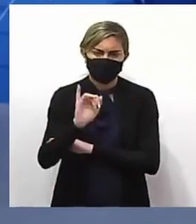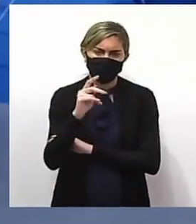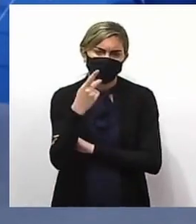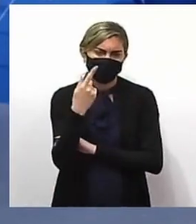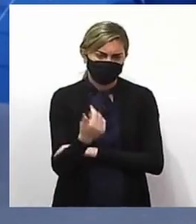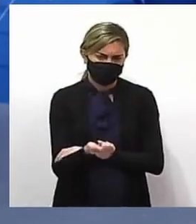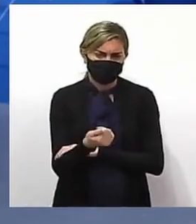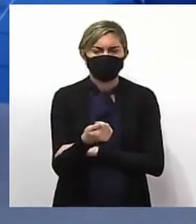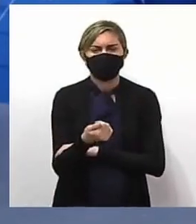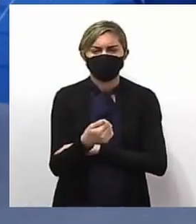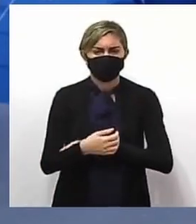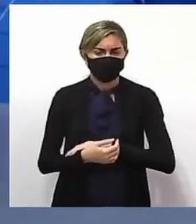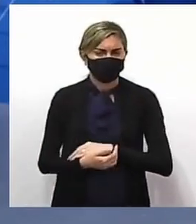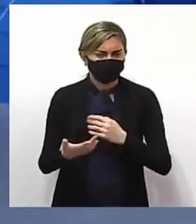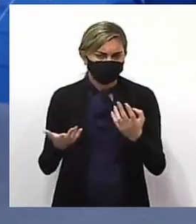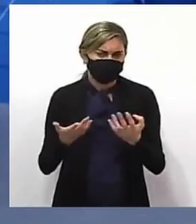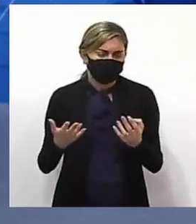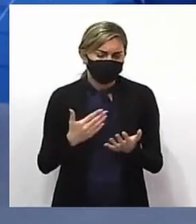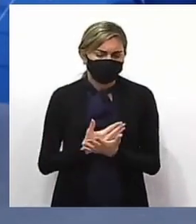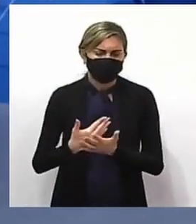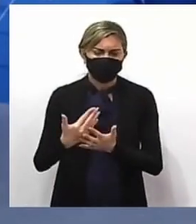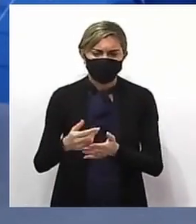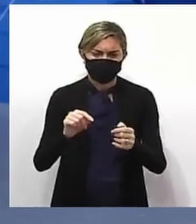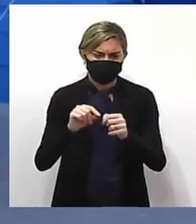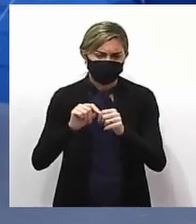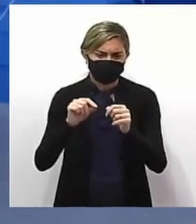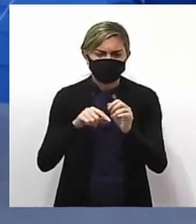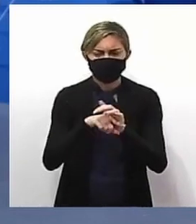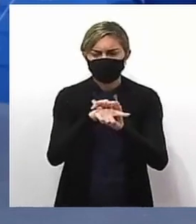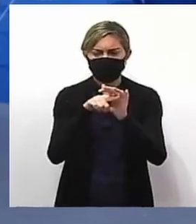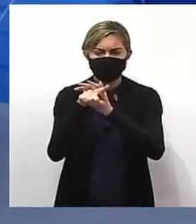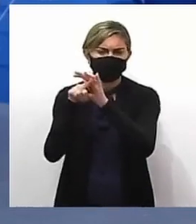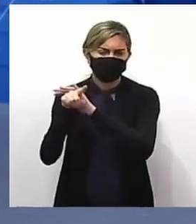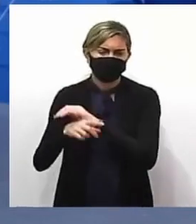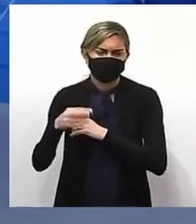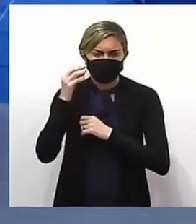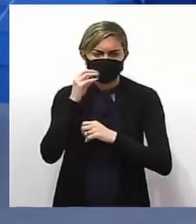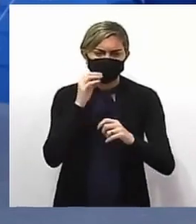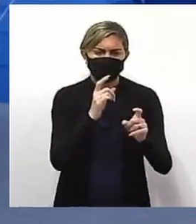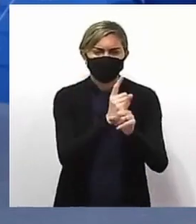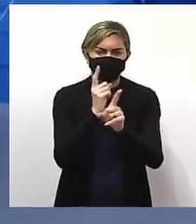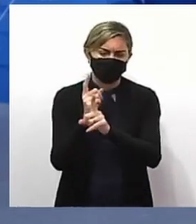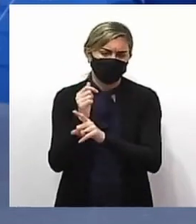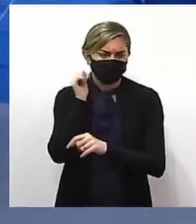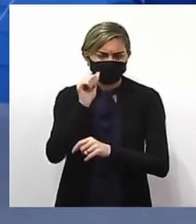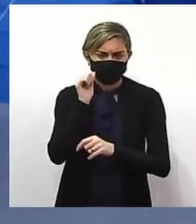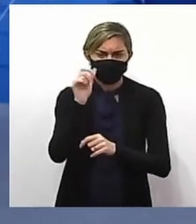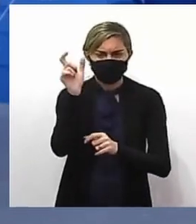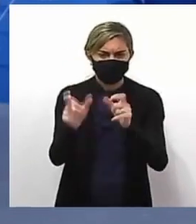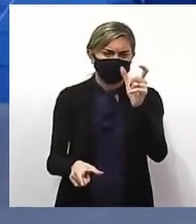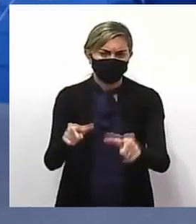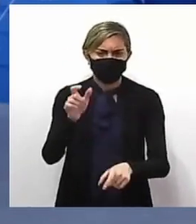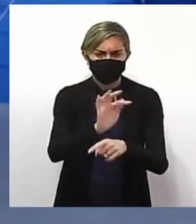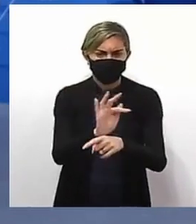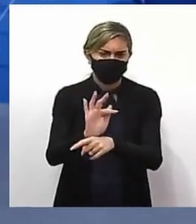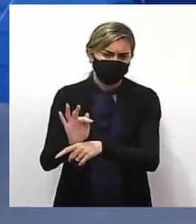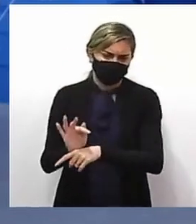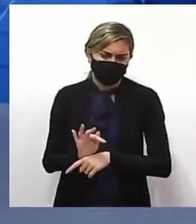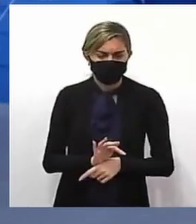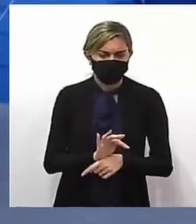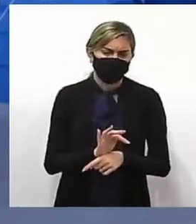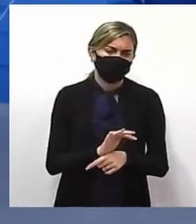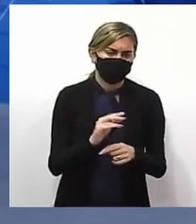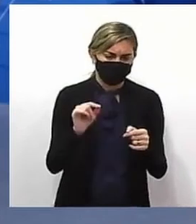ilha. E comecei a fazer a pesquisa tentando encontrar essas mulheres, cheguei nas personagens do filme e